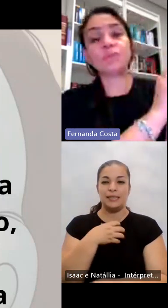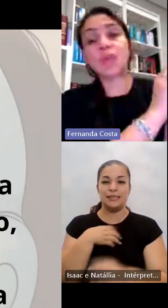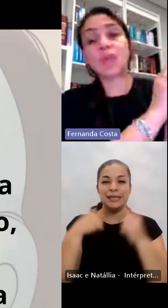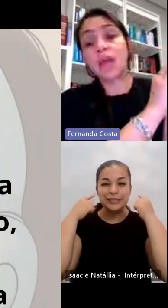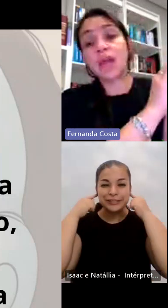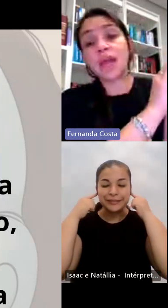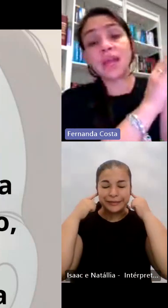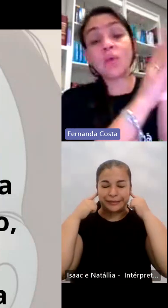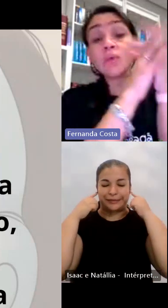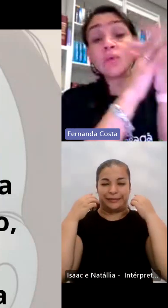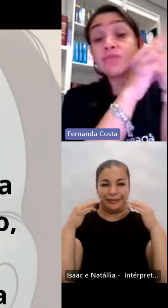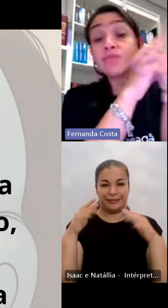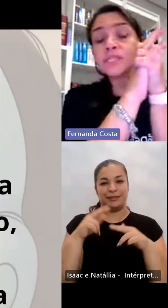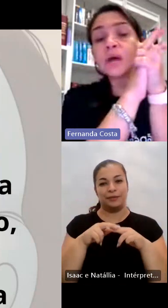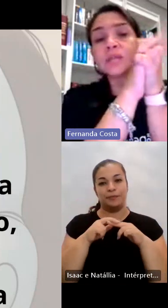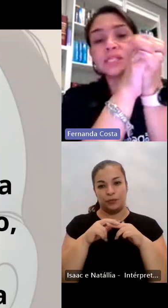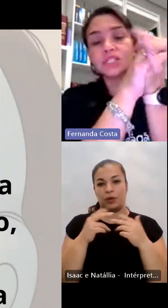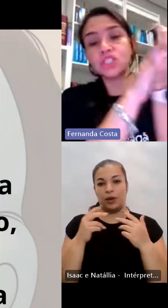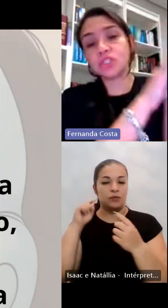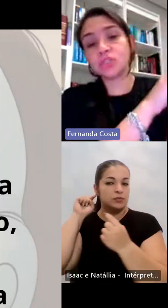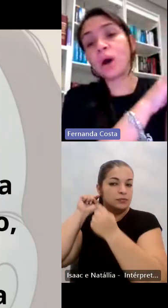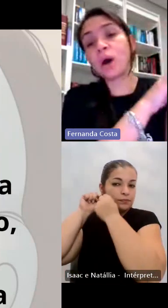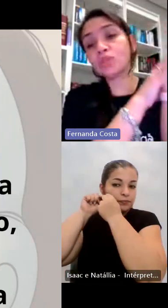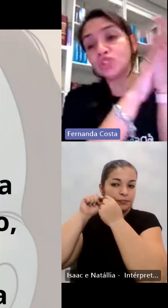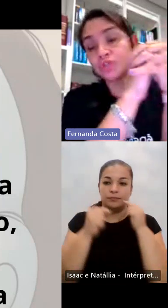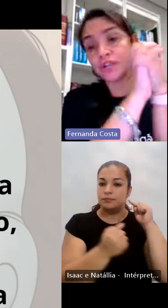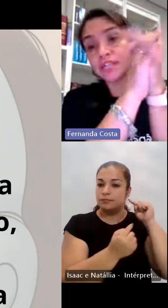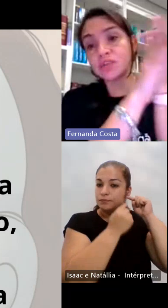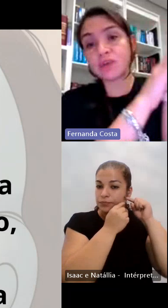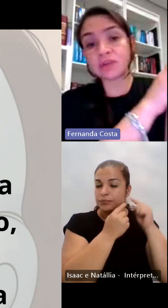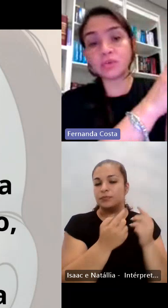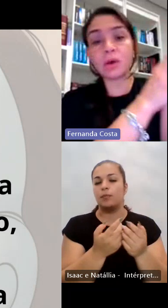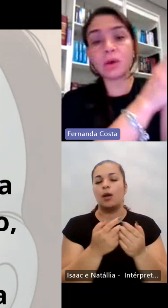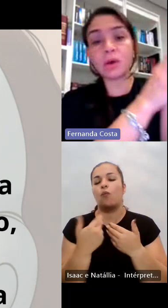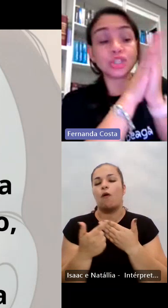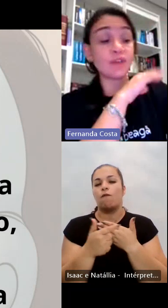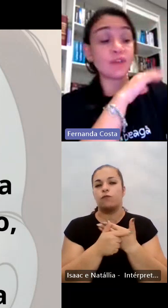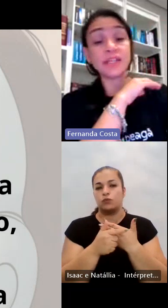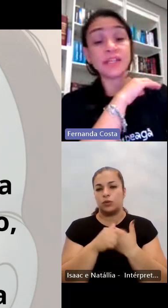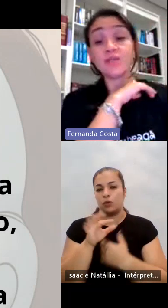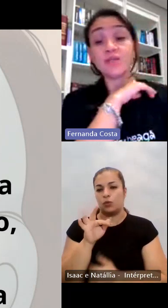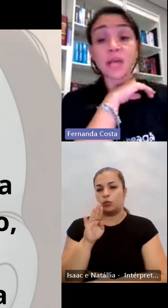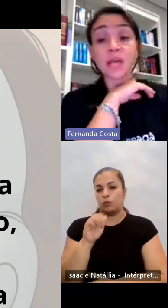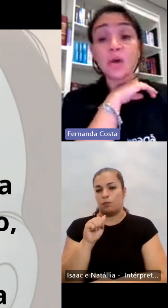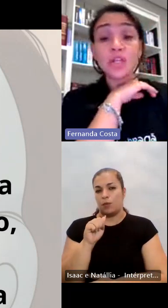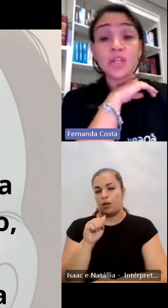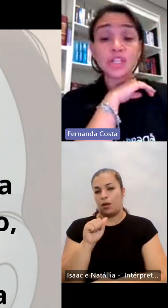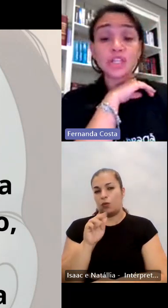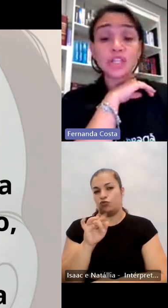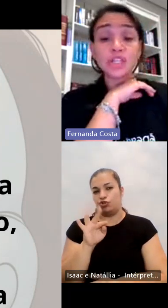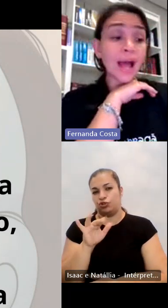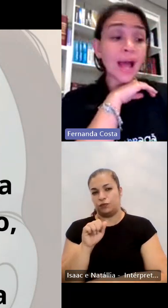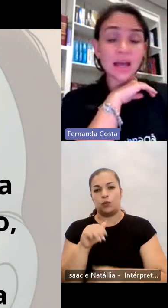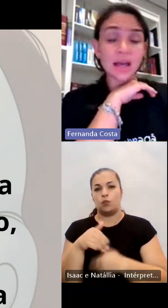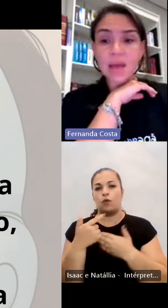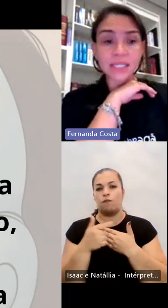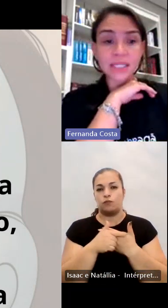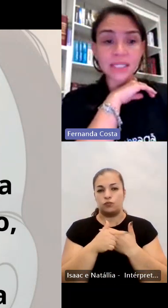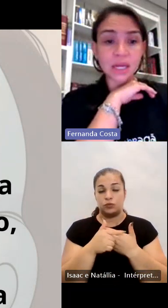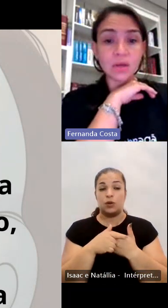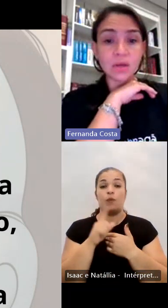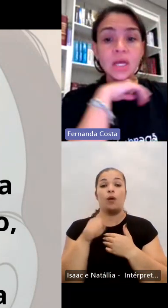ouvido. Qual que é a função dessa tuba auditiva, né? A tuba auditiva, ela tem a função de igualar